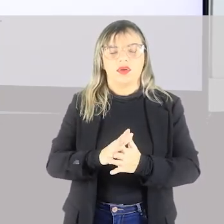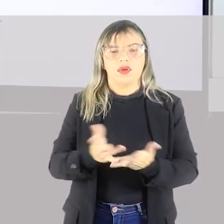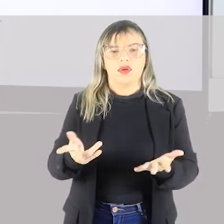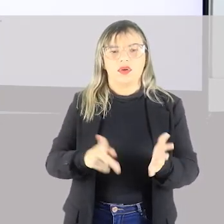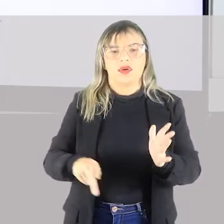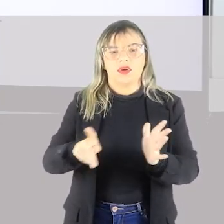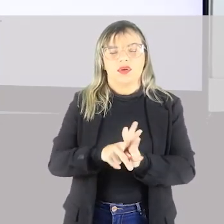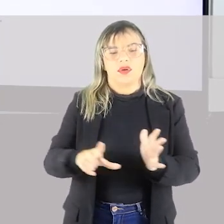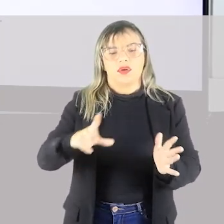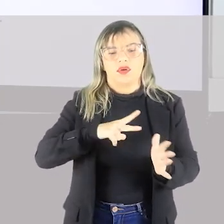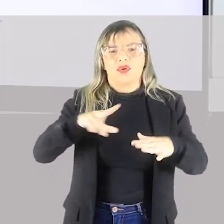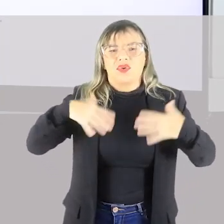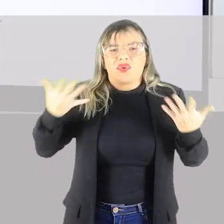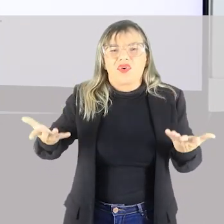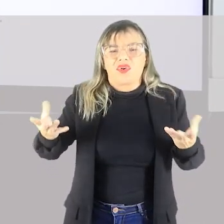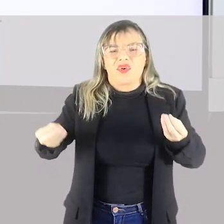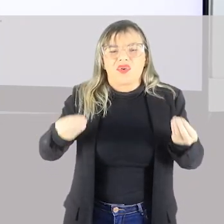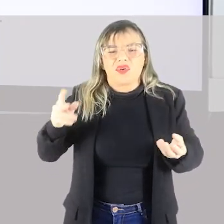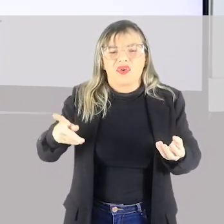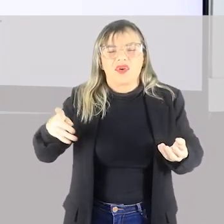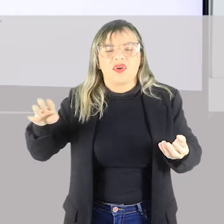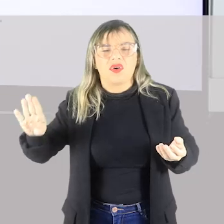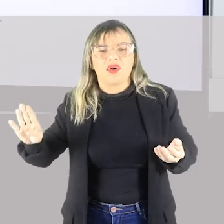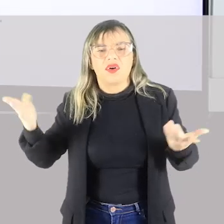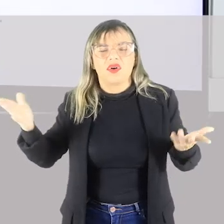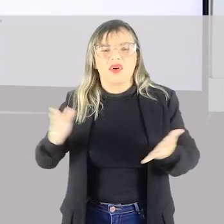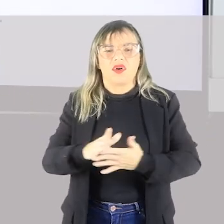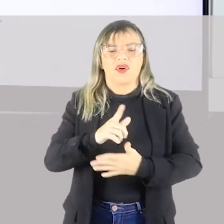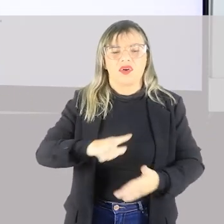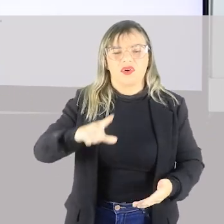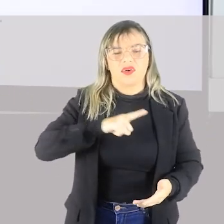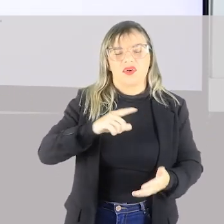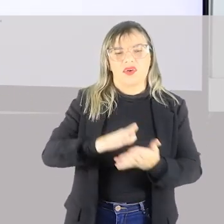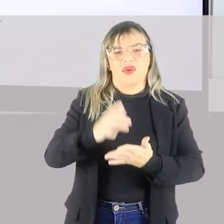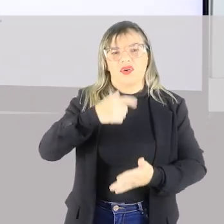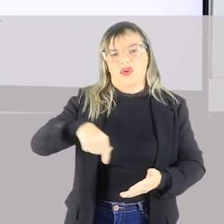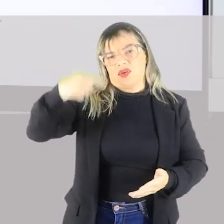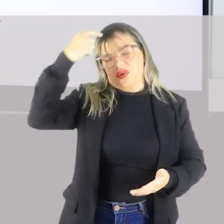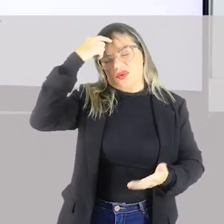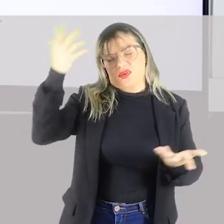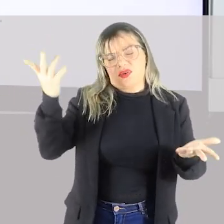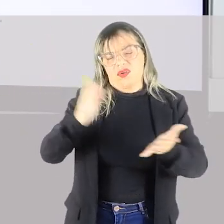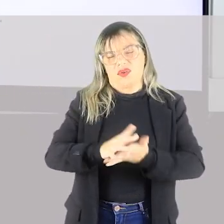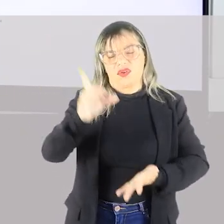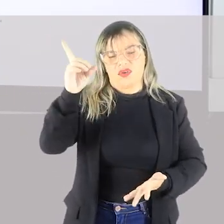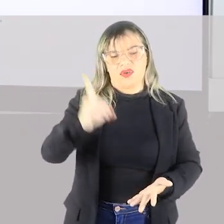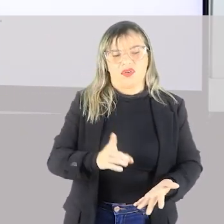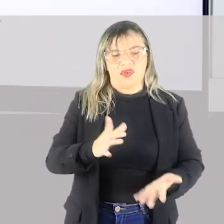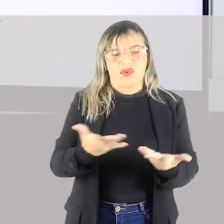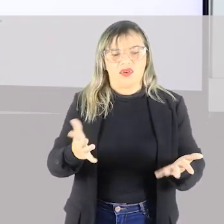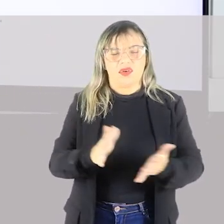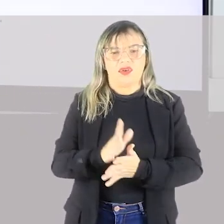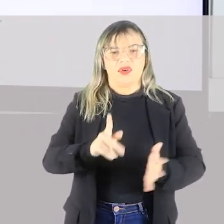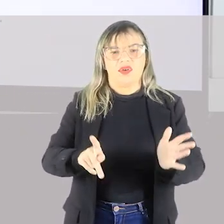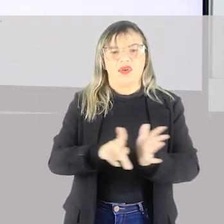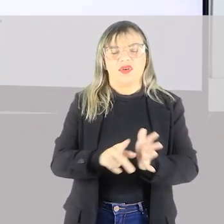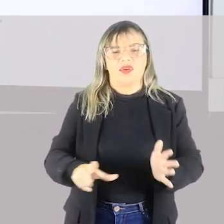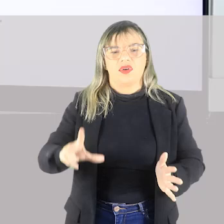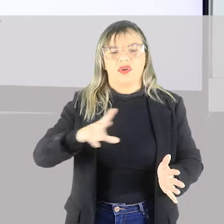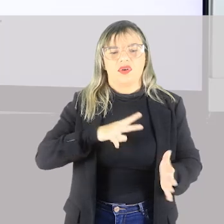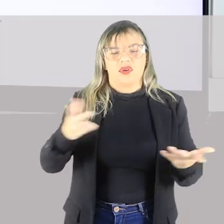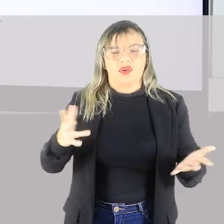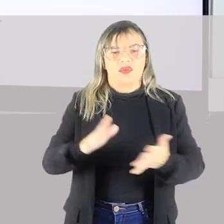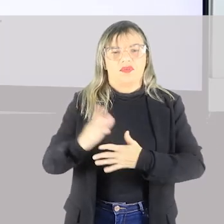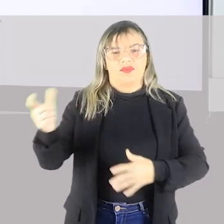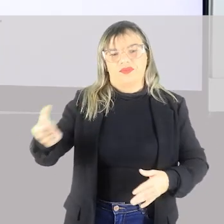que isso aqui vai resolver? Não vai resolver, né? Da pessoa ter mais consciência dos seus direitos, vai privatizar espaço público e todo mundo vai ficar